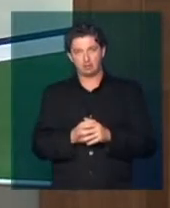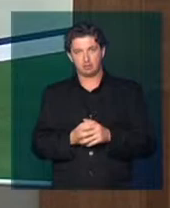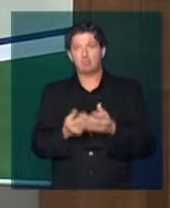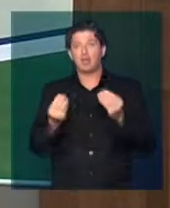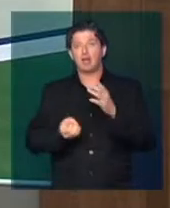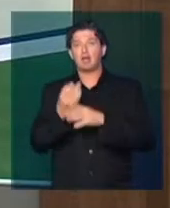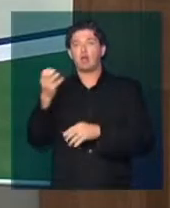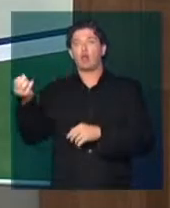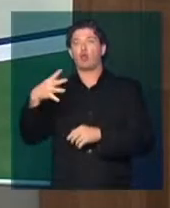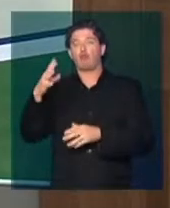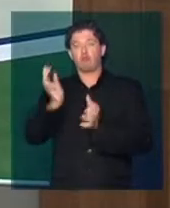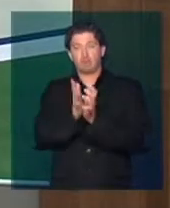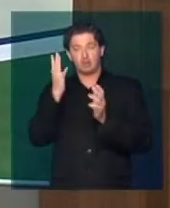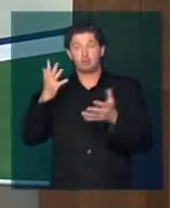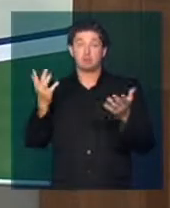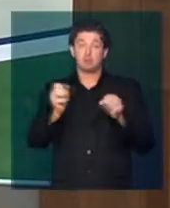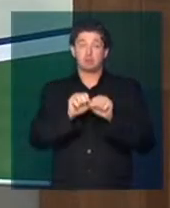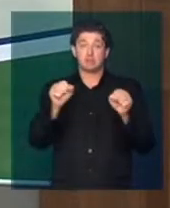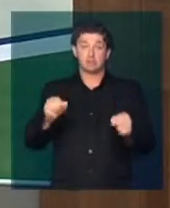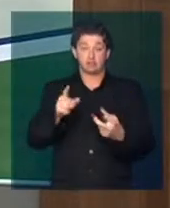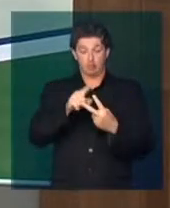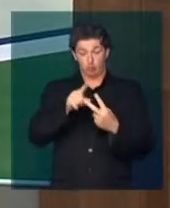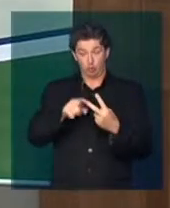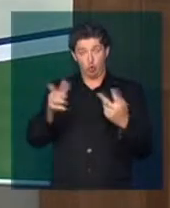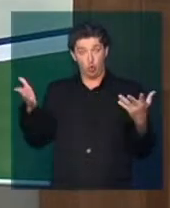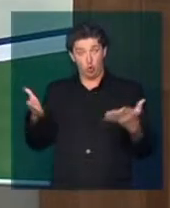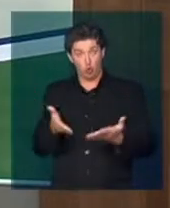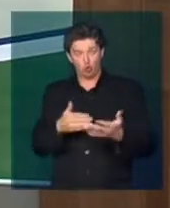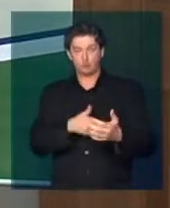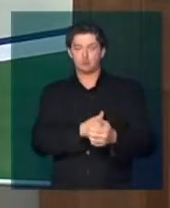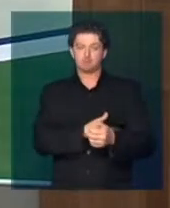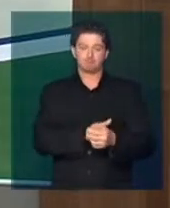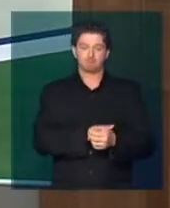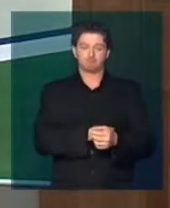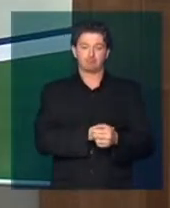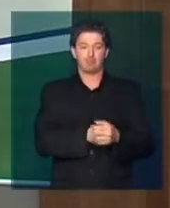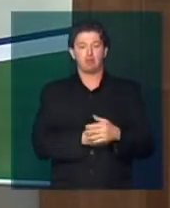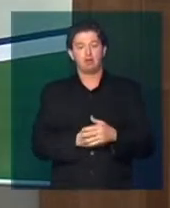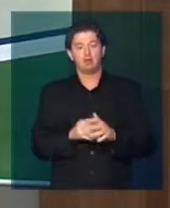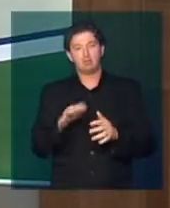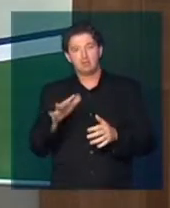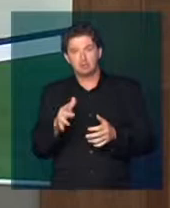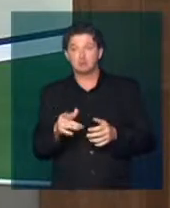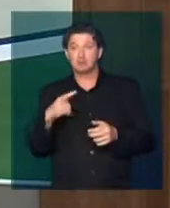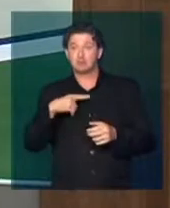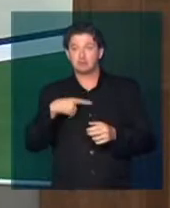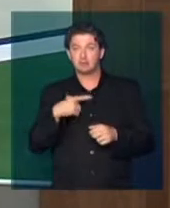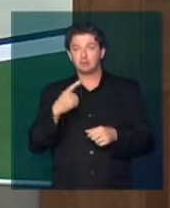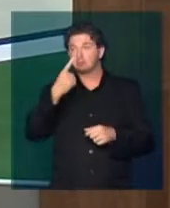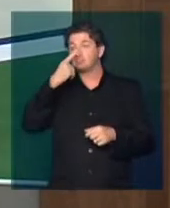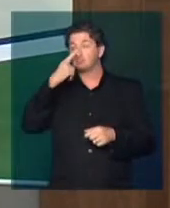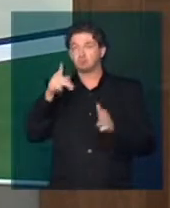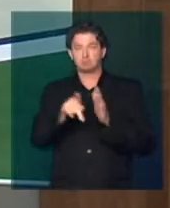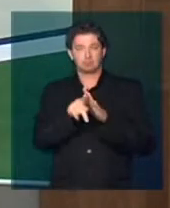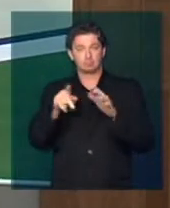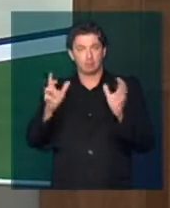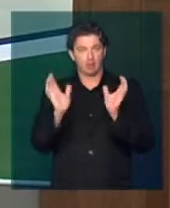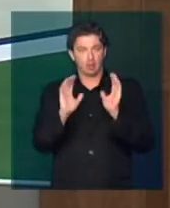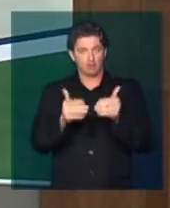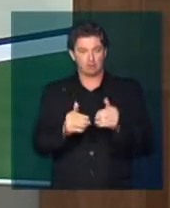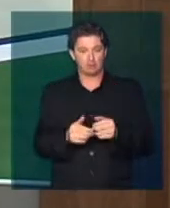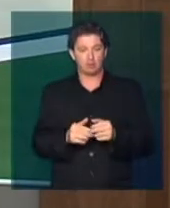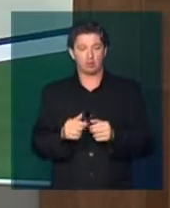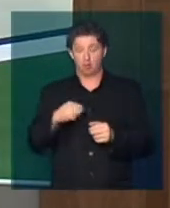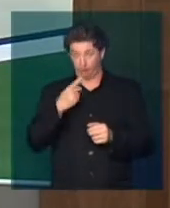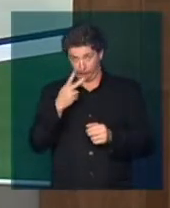Então, quais são os dois sistemas que hoje mais estão ganhando a simpatia da comissão? Esse que eu acabei